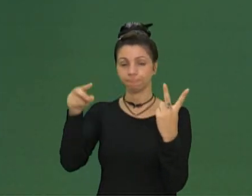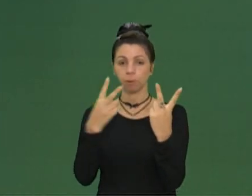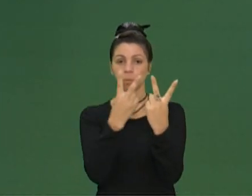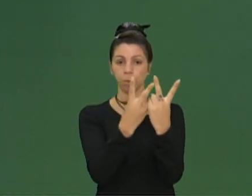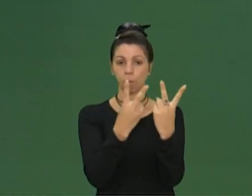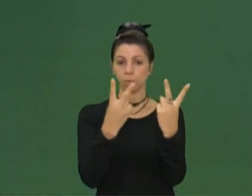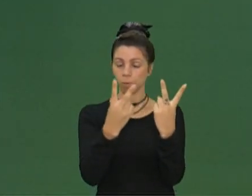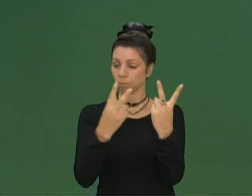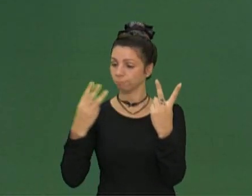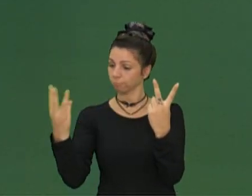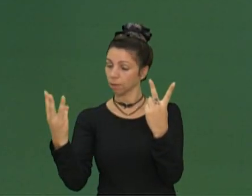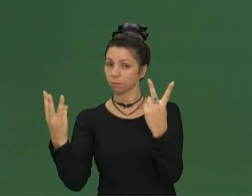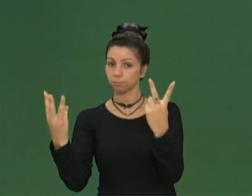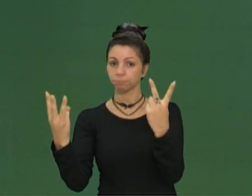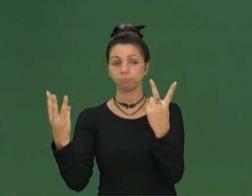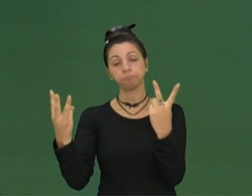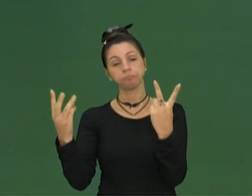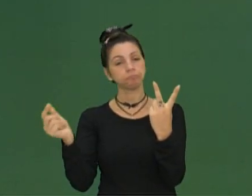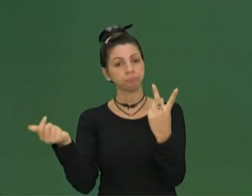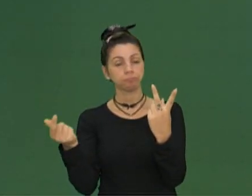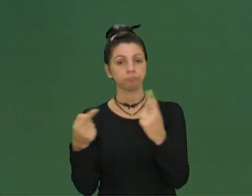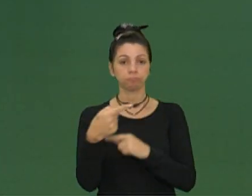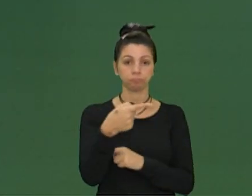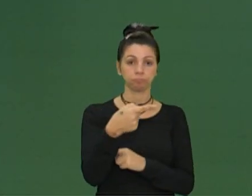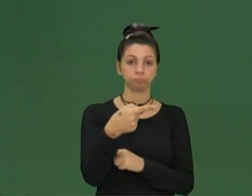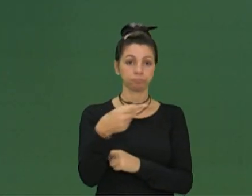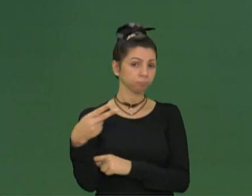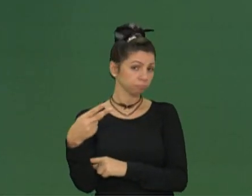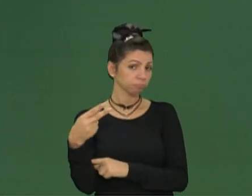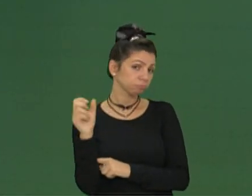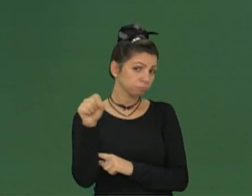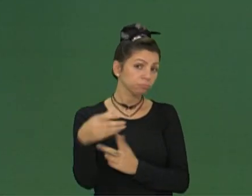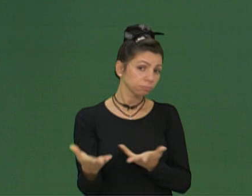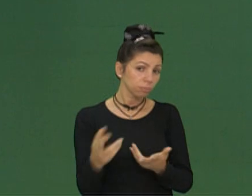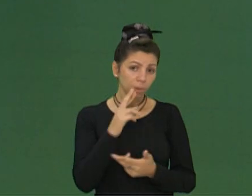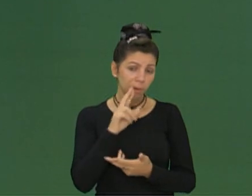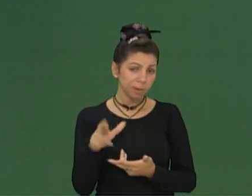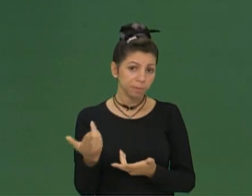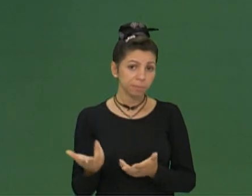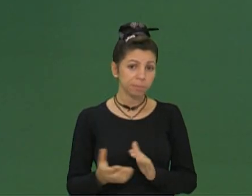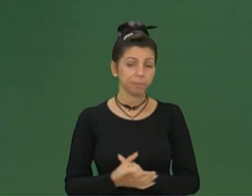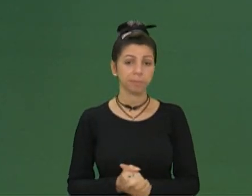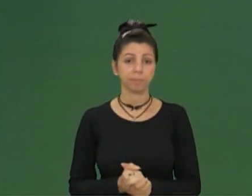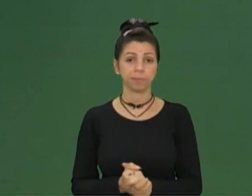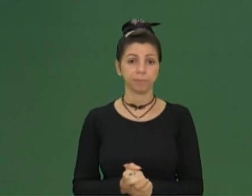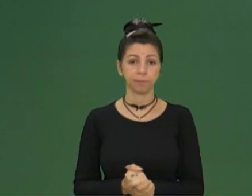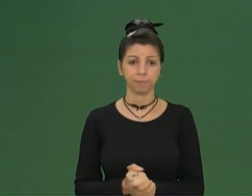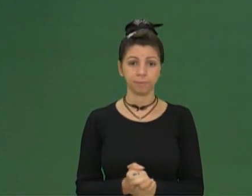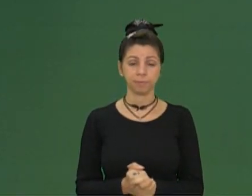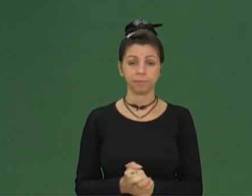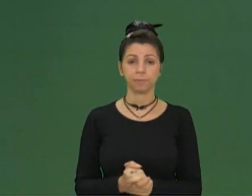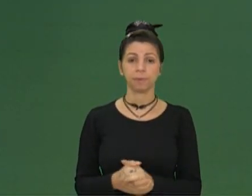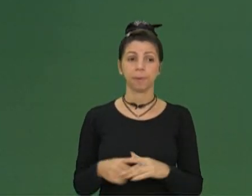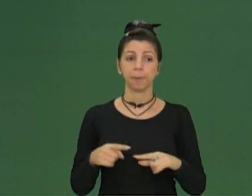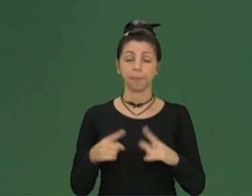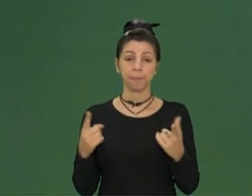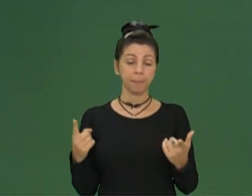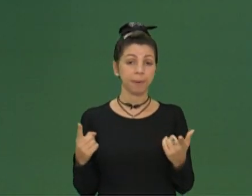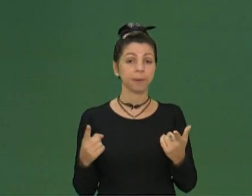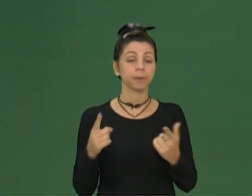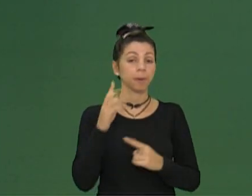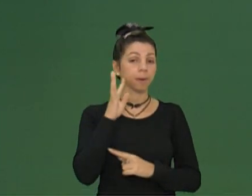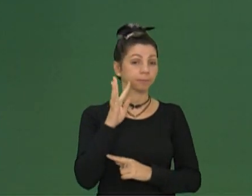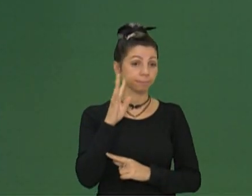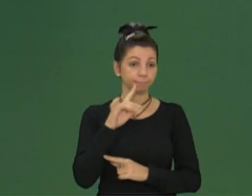3. 2 vezes 2 vezes 3 não é 12? Sim, é uma forma fatorada do 12. Mas, olha aqui que